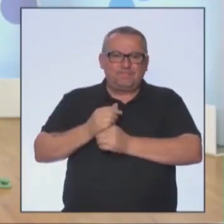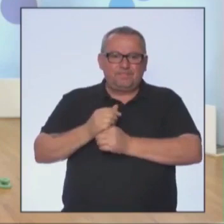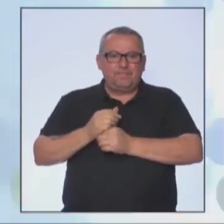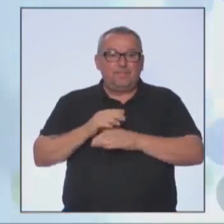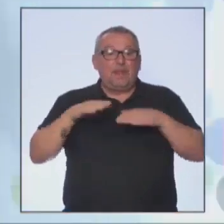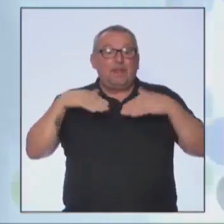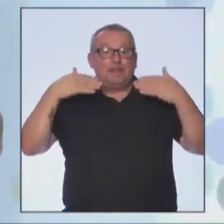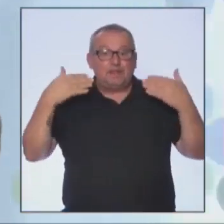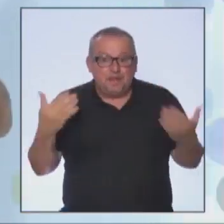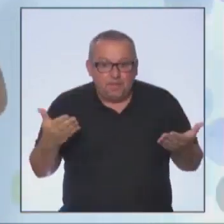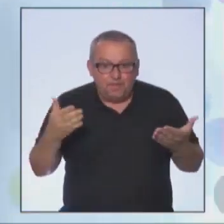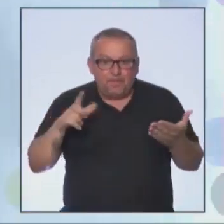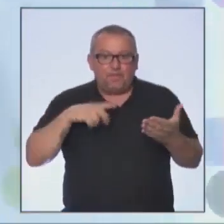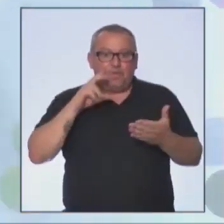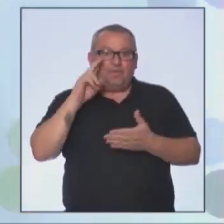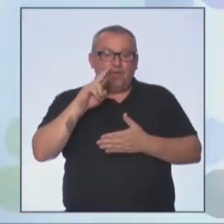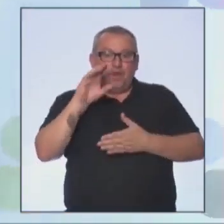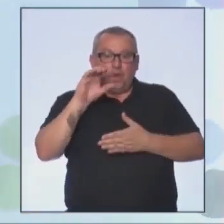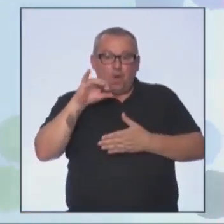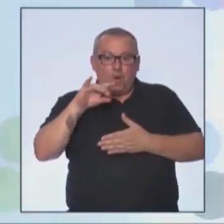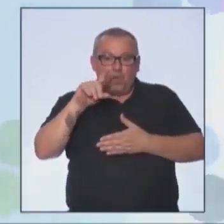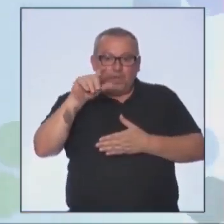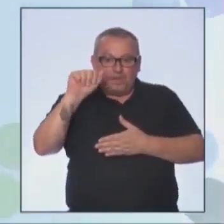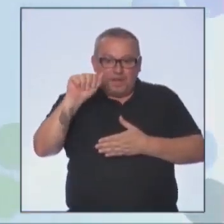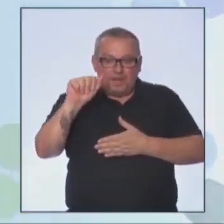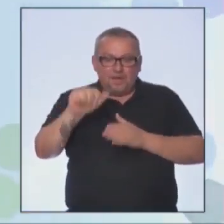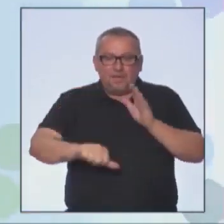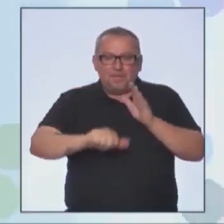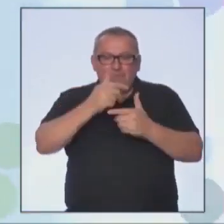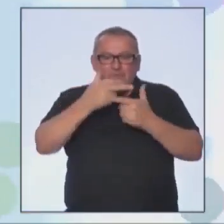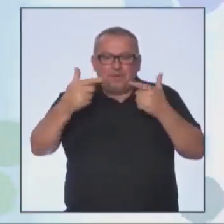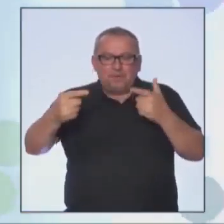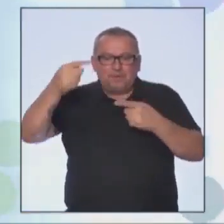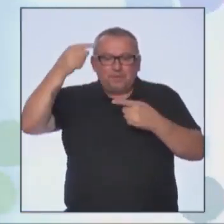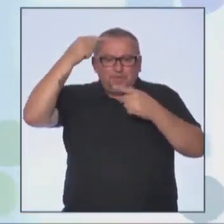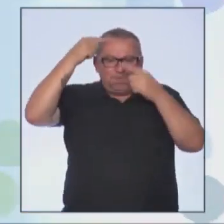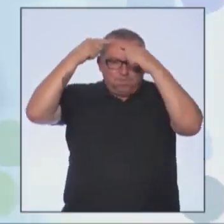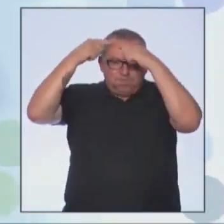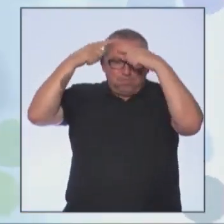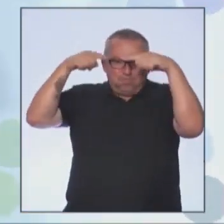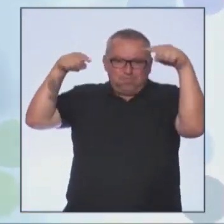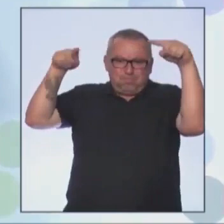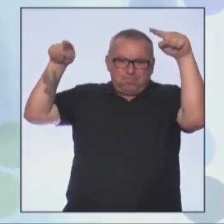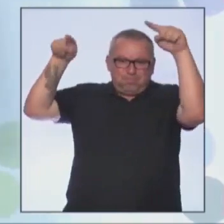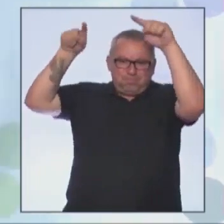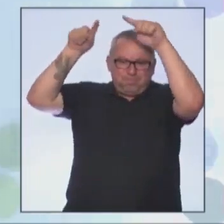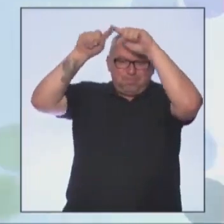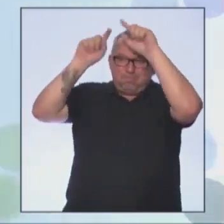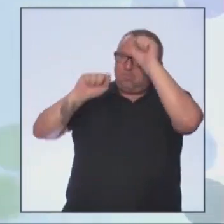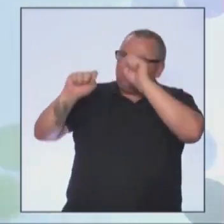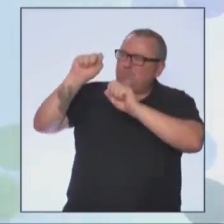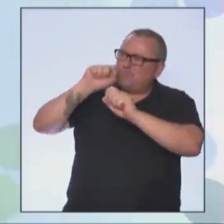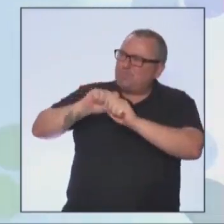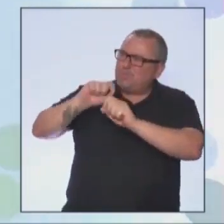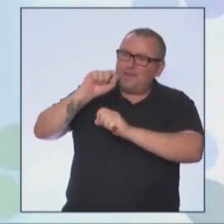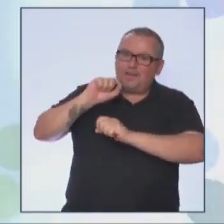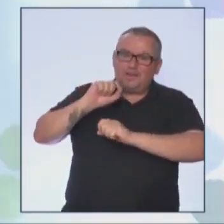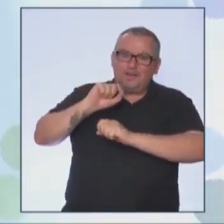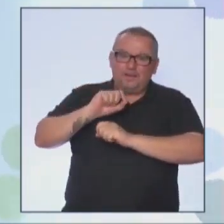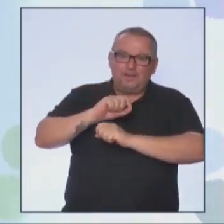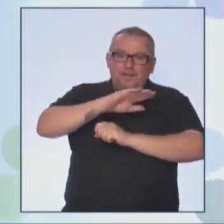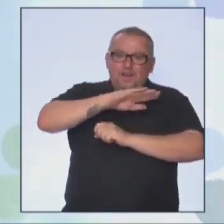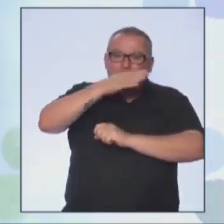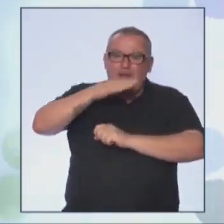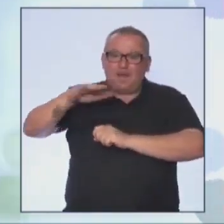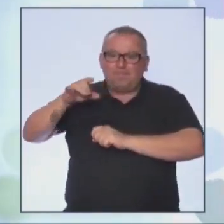Então, quando a gente ouve a palavra onda, a primeira coisa que a gente pensa, a primeira coisa que vem na cabeça, automaticamente, são as